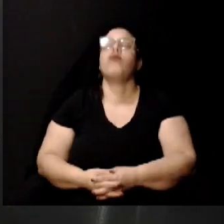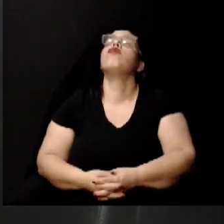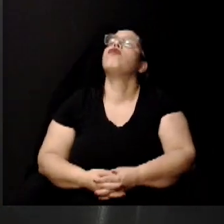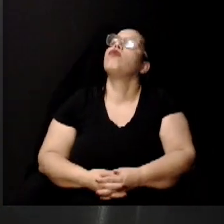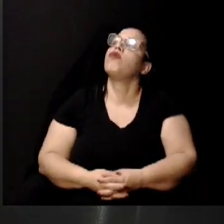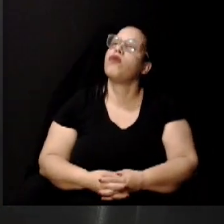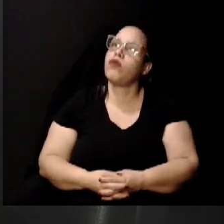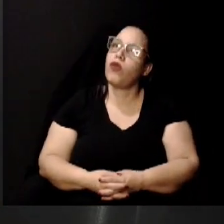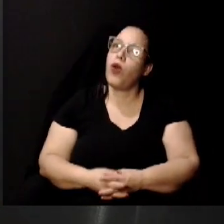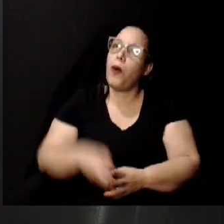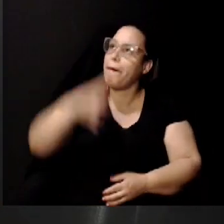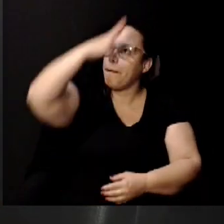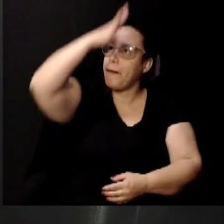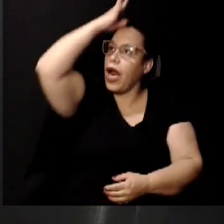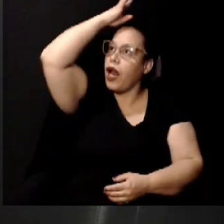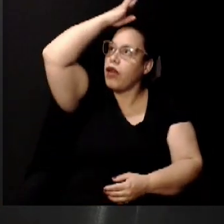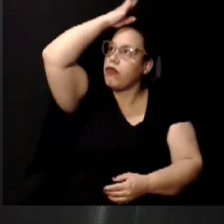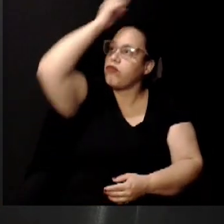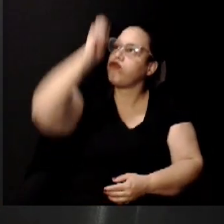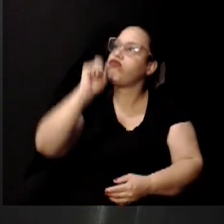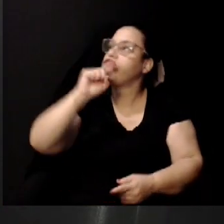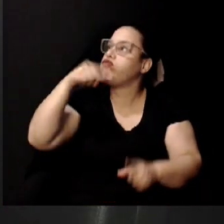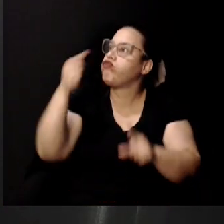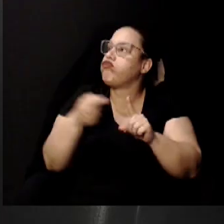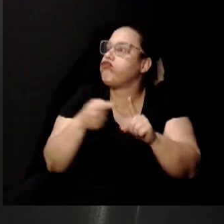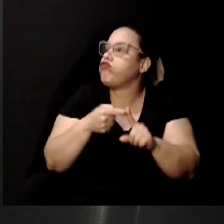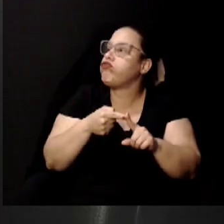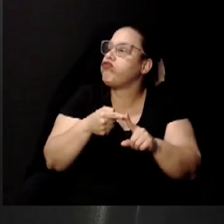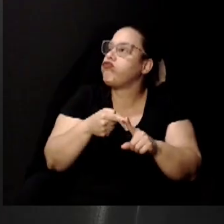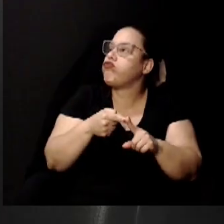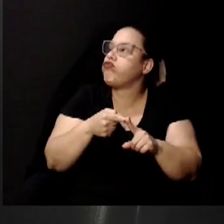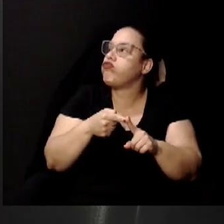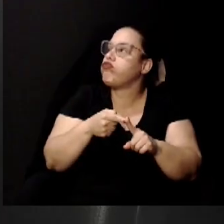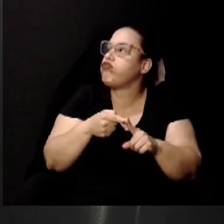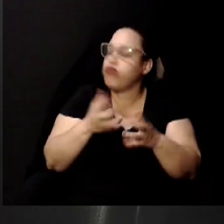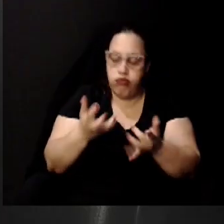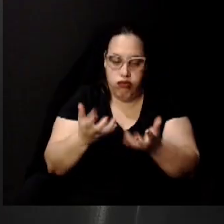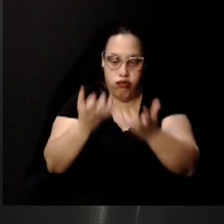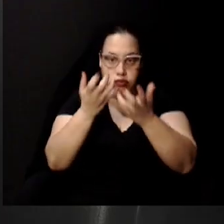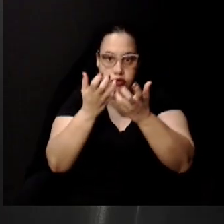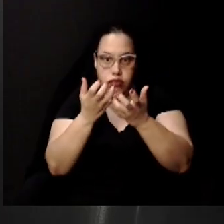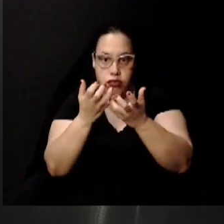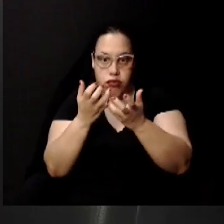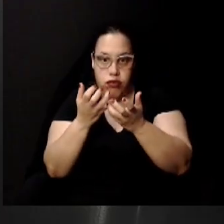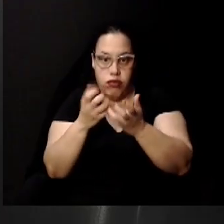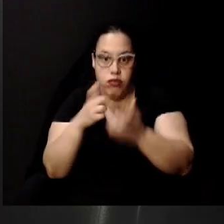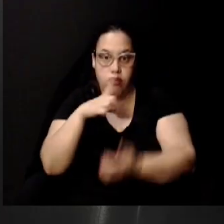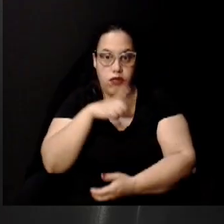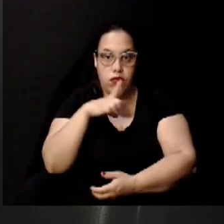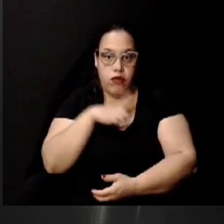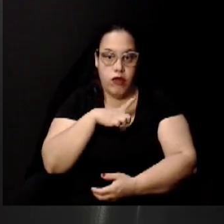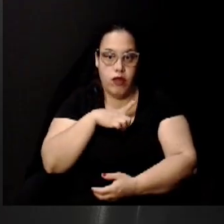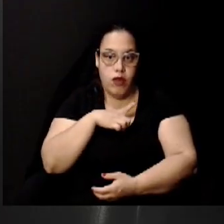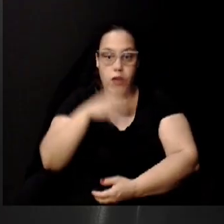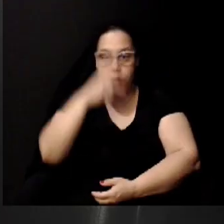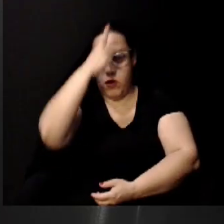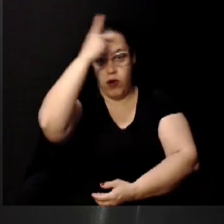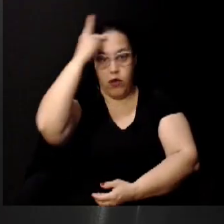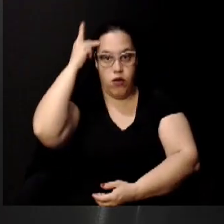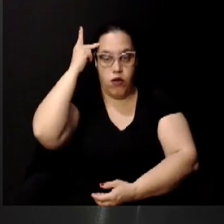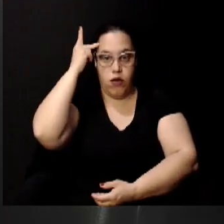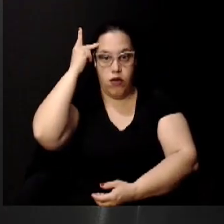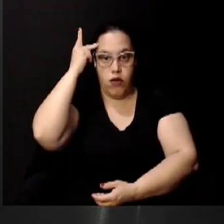bombeiro... A principal objetivo do bombeiro é apagar incêndio no que quando compromete pessoas